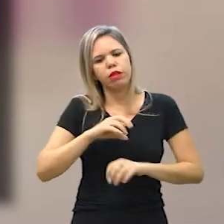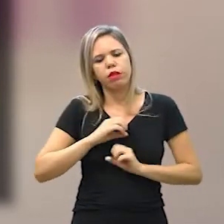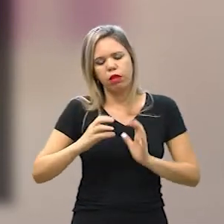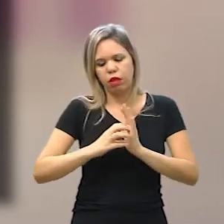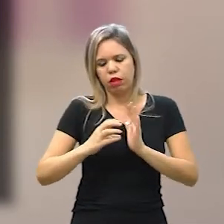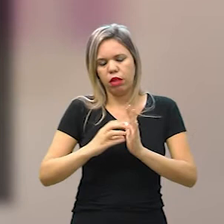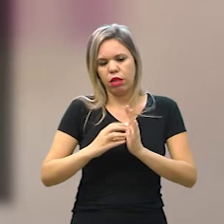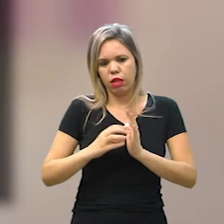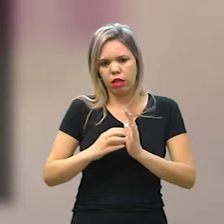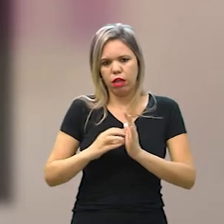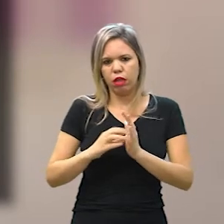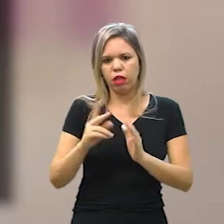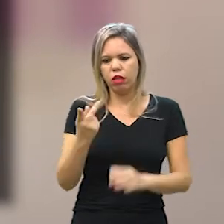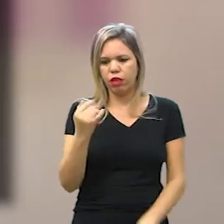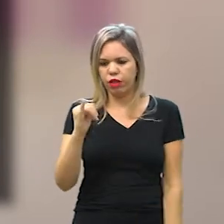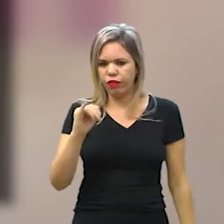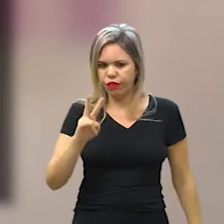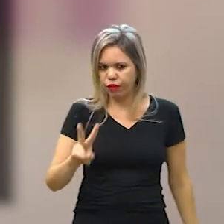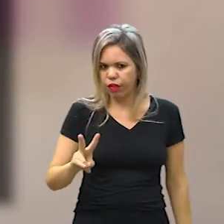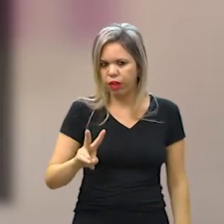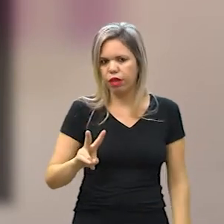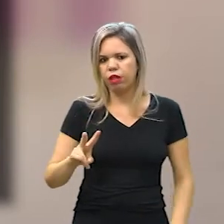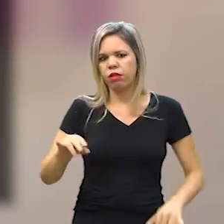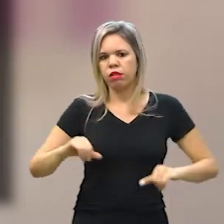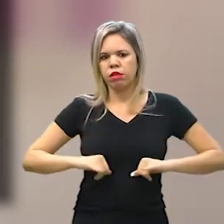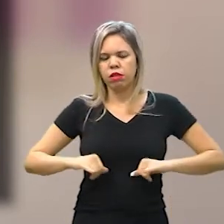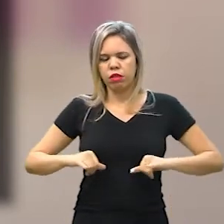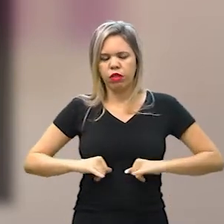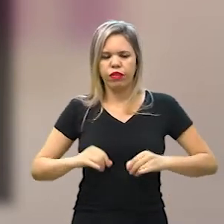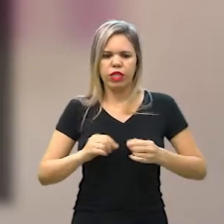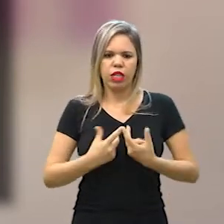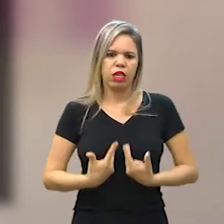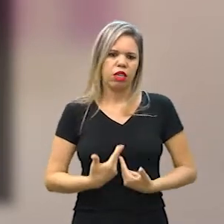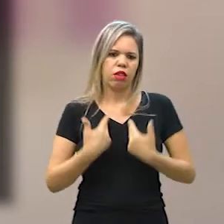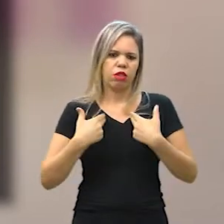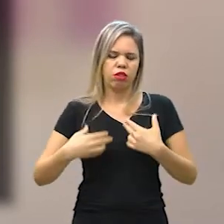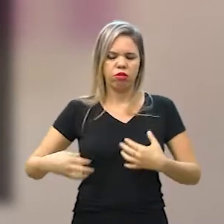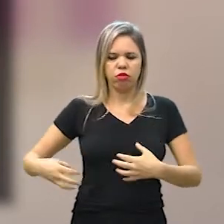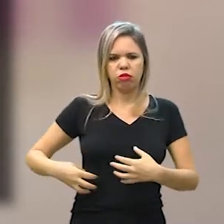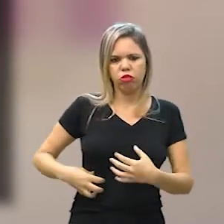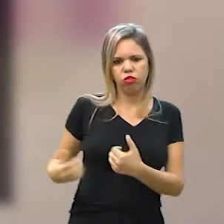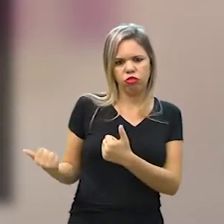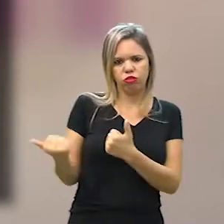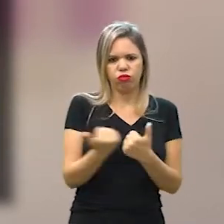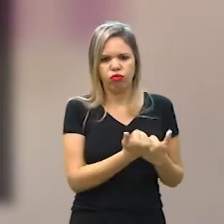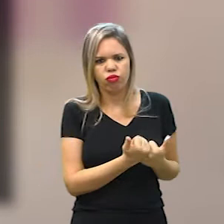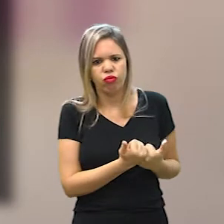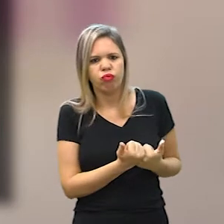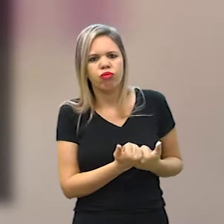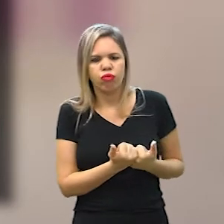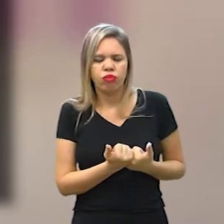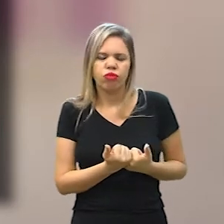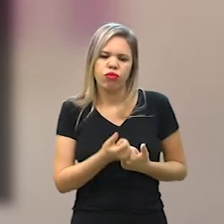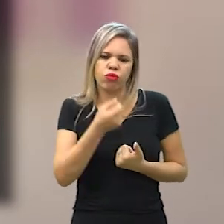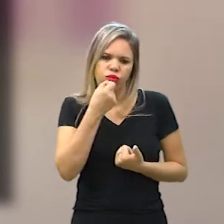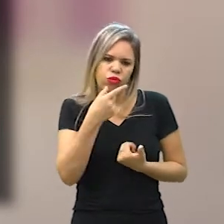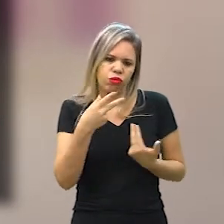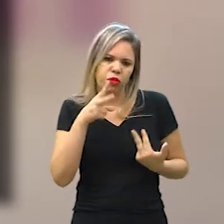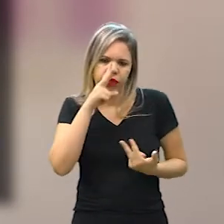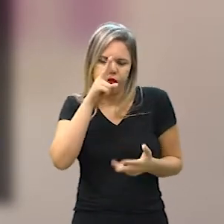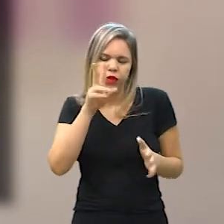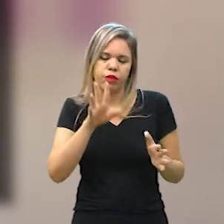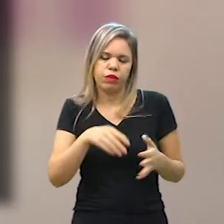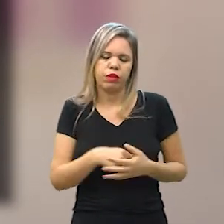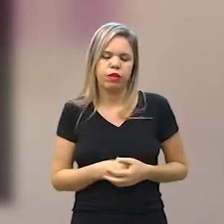de HIV/AIDS, pacientes que sofreram transplante de órgãos sólidos e usam substâncias